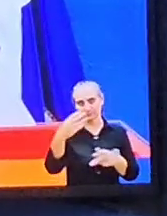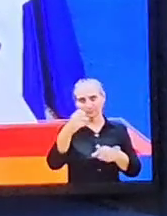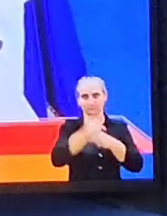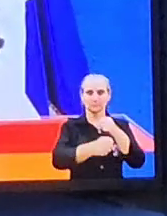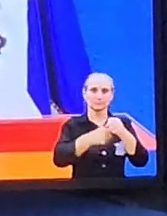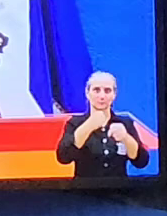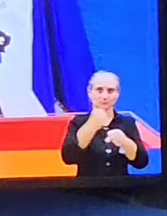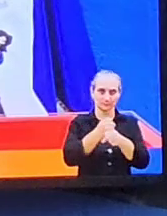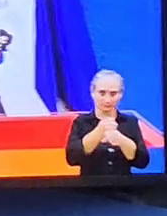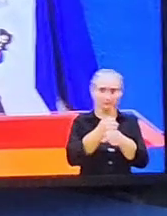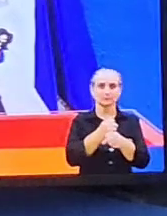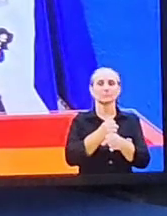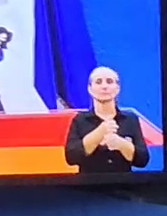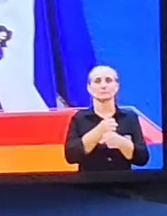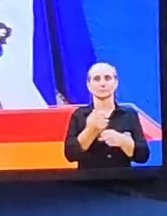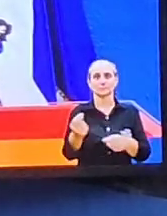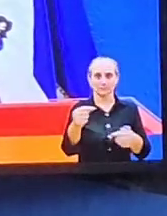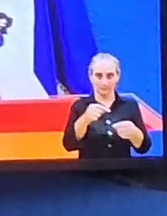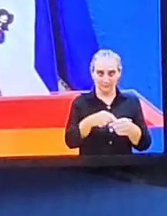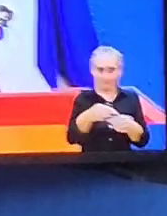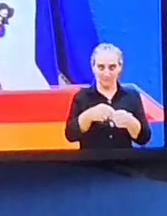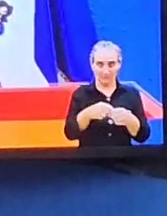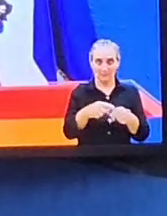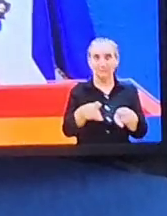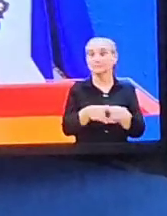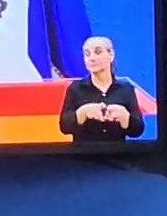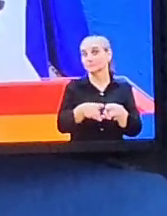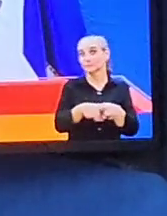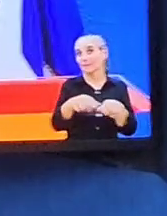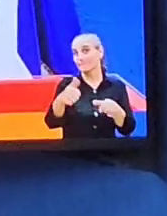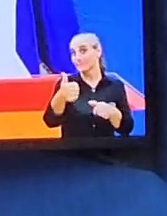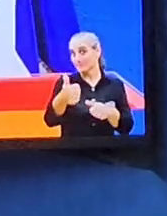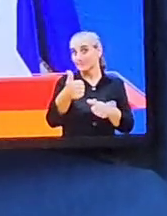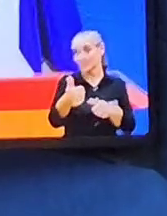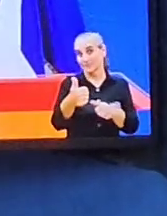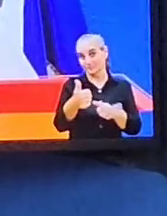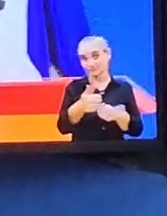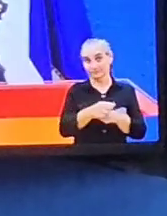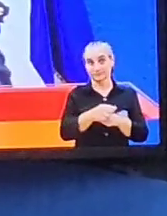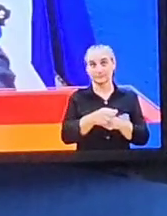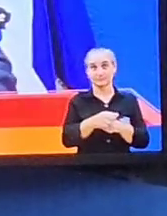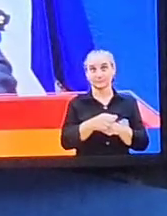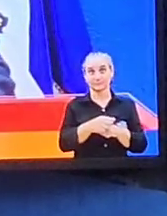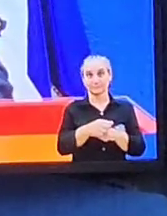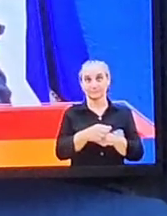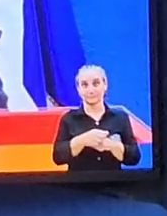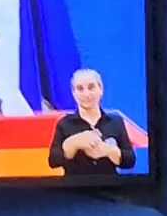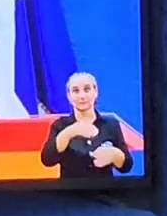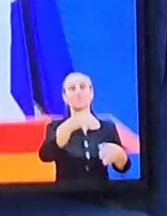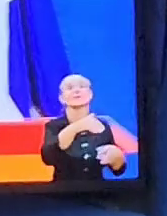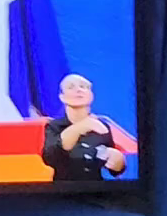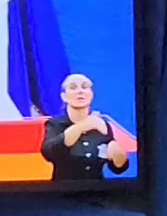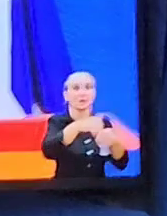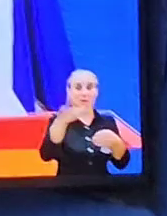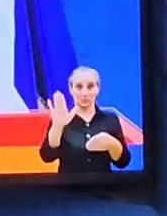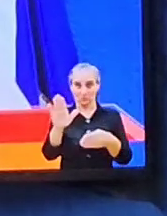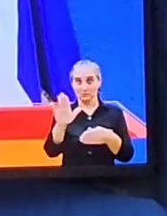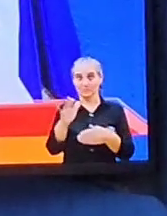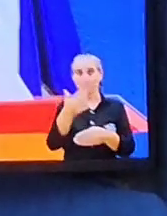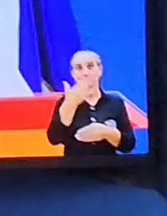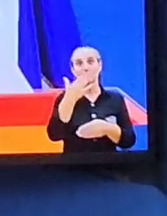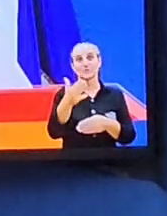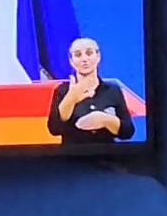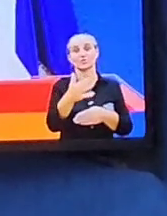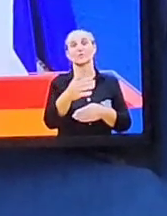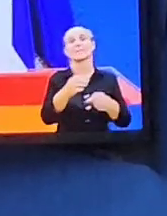Então, venho aqui, conforme fiz da primeira vez quando elegemos vereadores, venho aqui pedir para